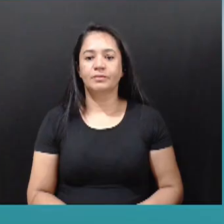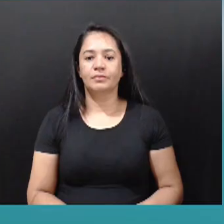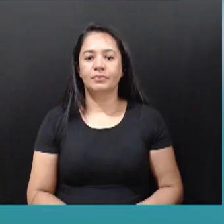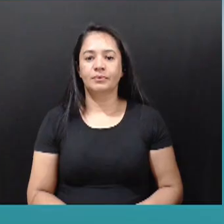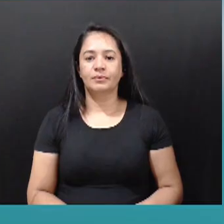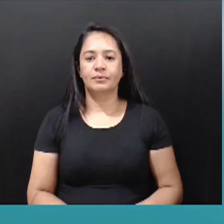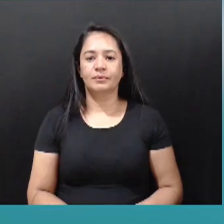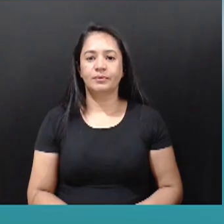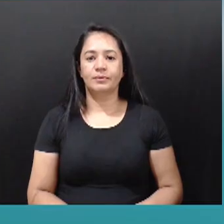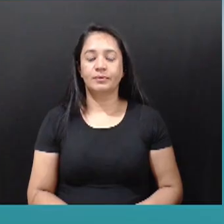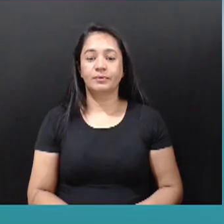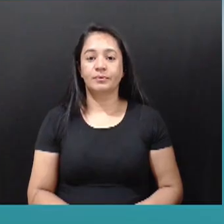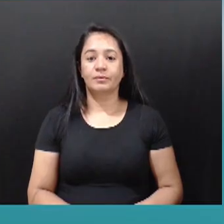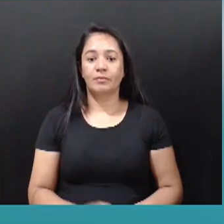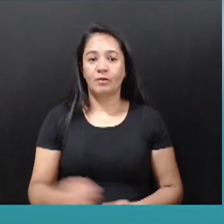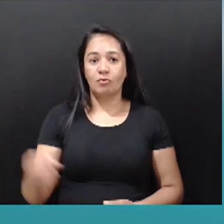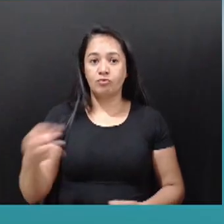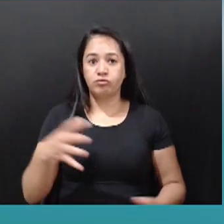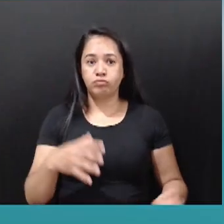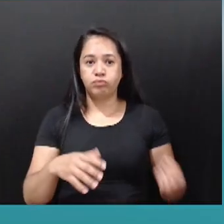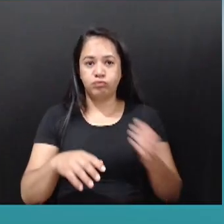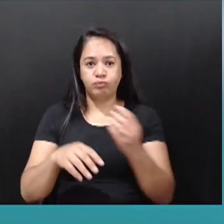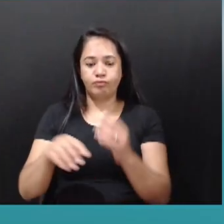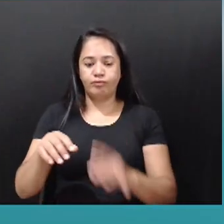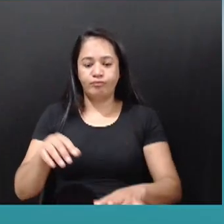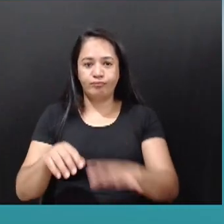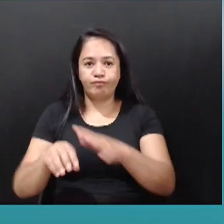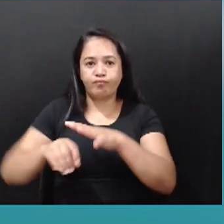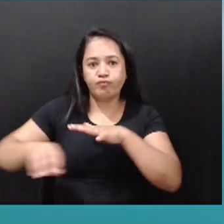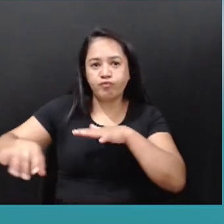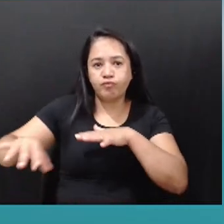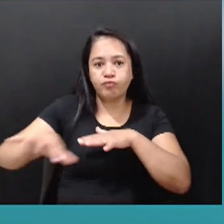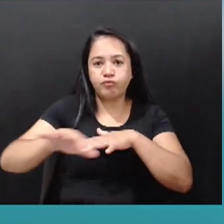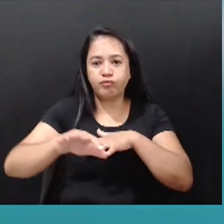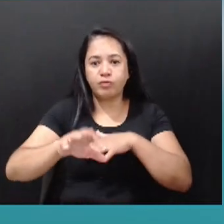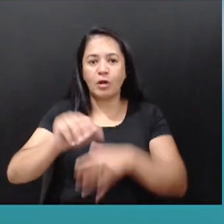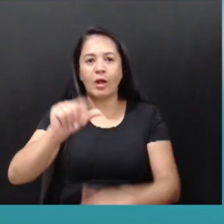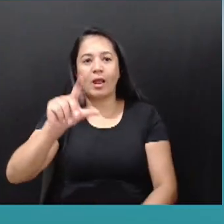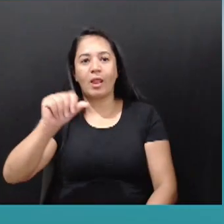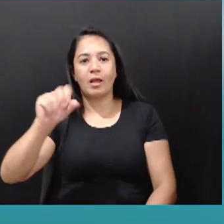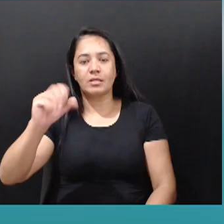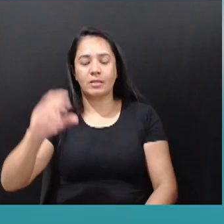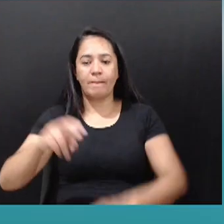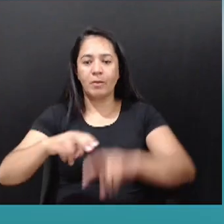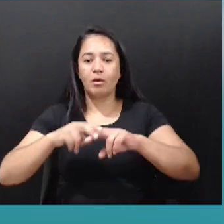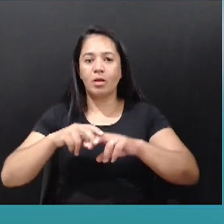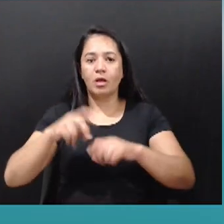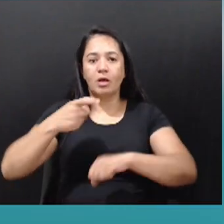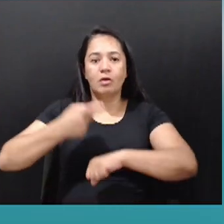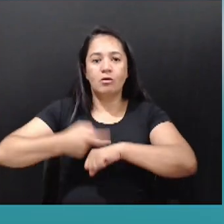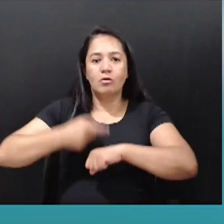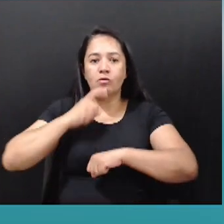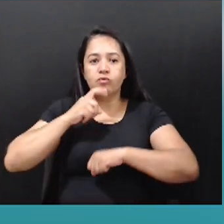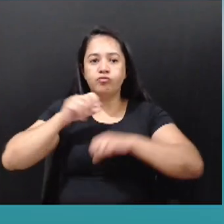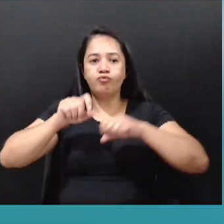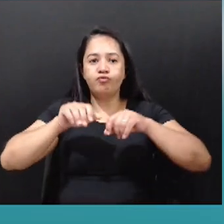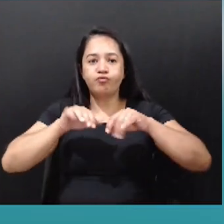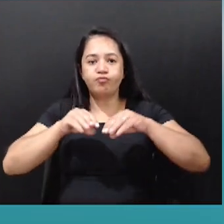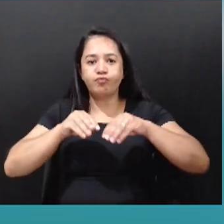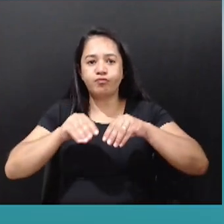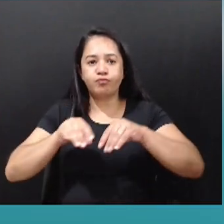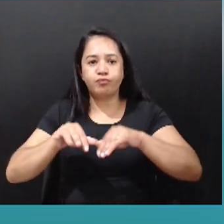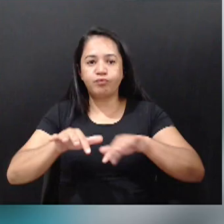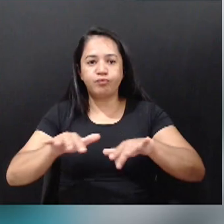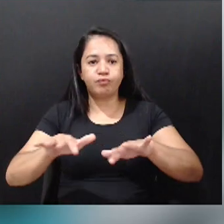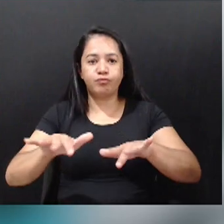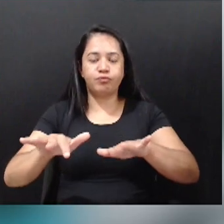Uma nova ilha emergiu no Alasca, resultado direto do derretimento acelerado da geleira Alsek, segundo imagens